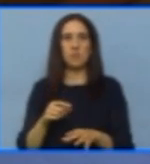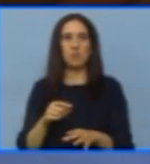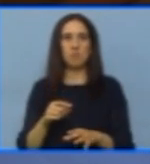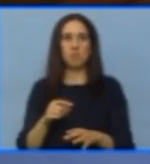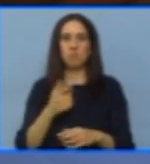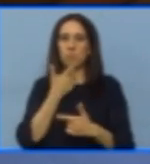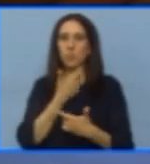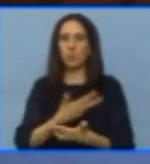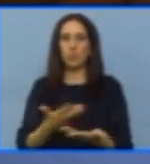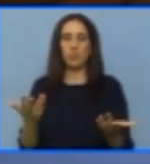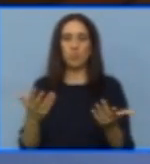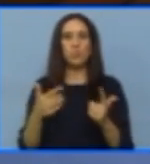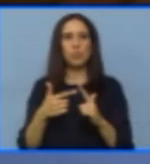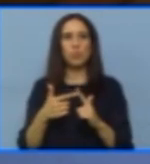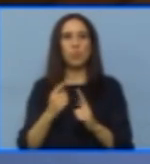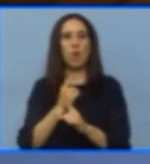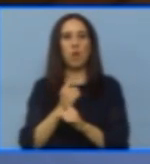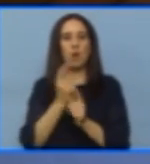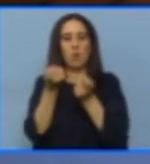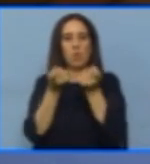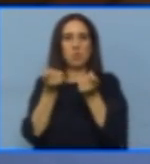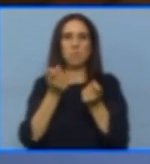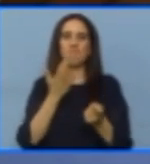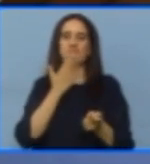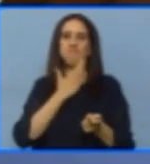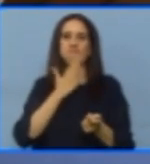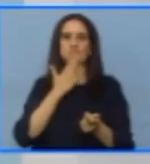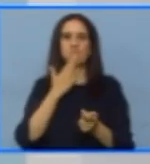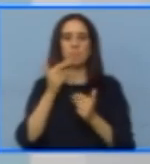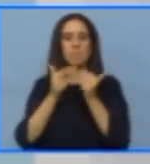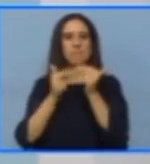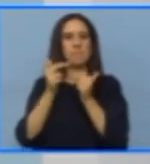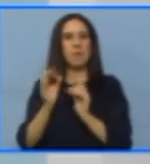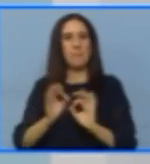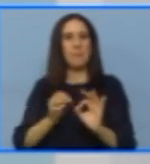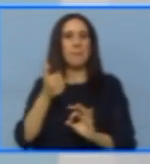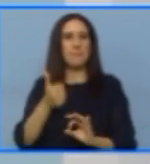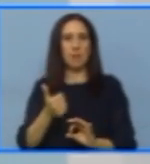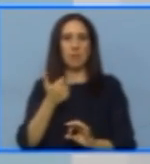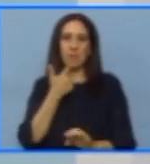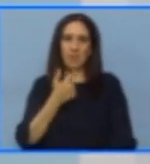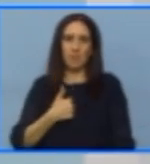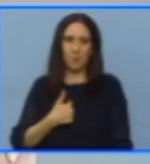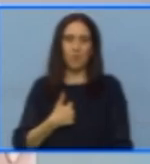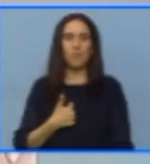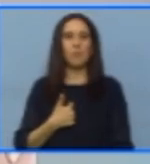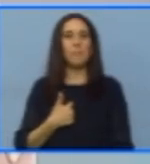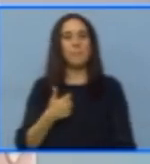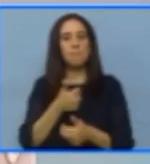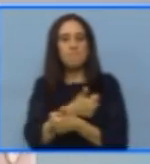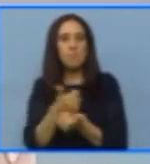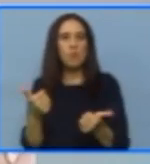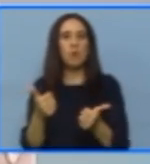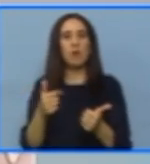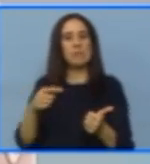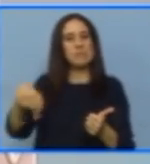Tudo isto é feito à custa de uma organização relativamente bem montada, diria eu, para que tudo corra pelo melhor e para que